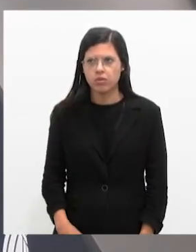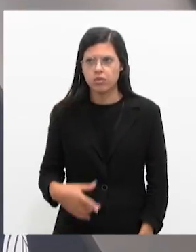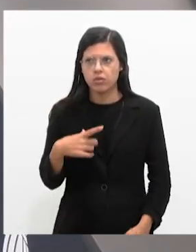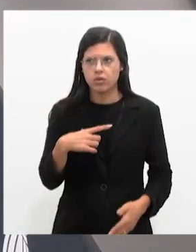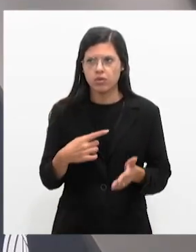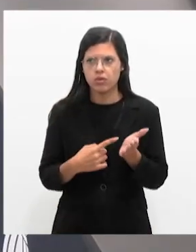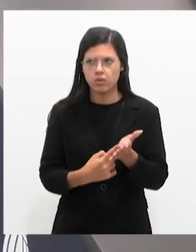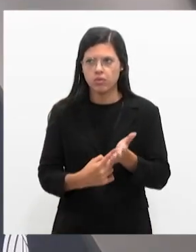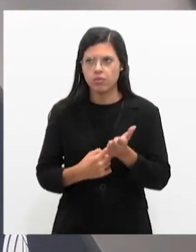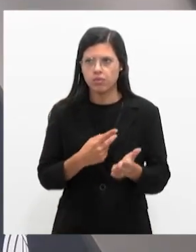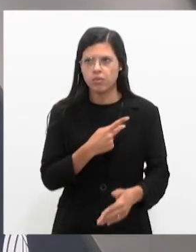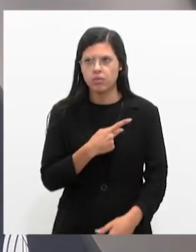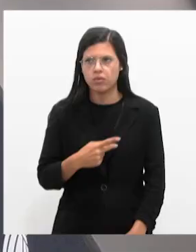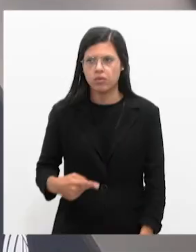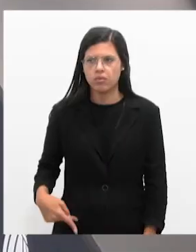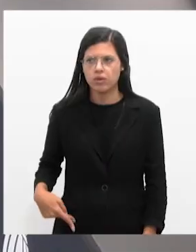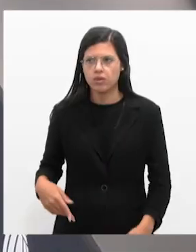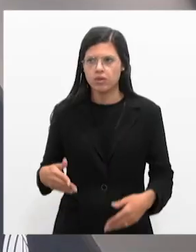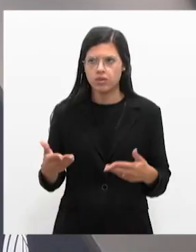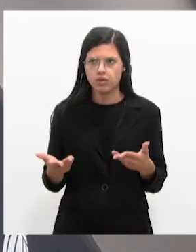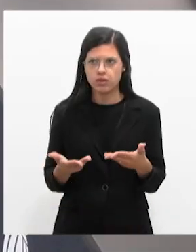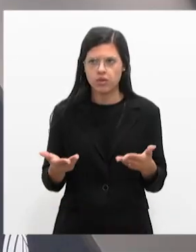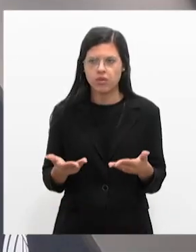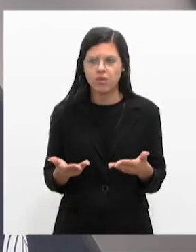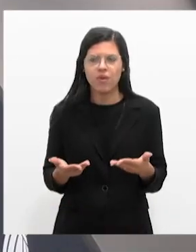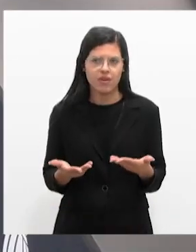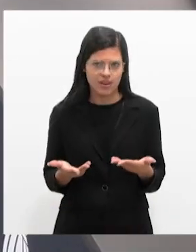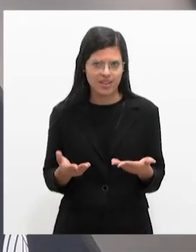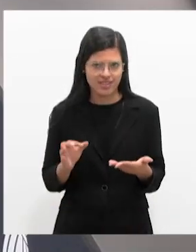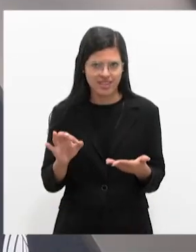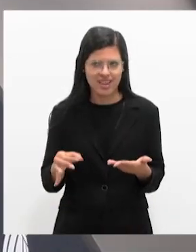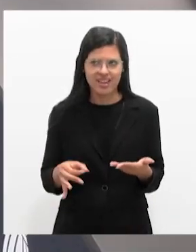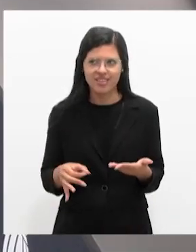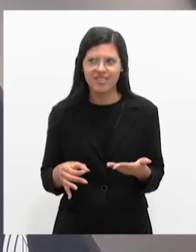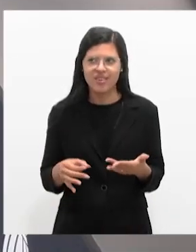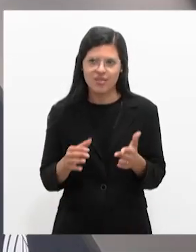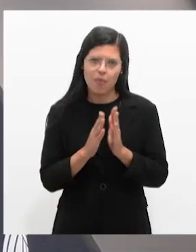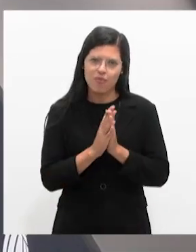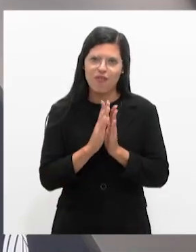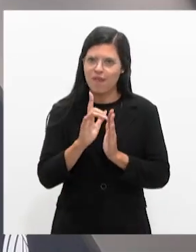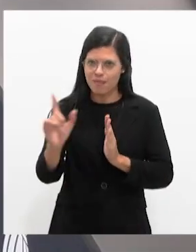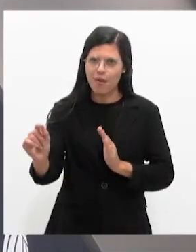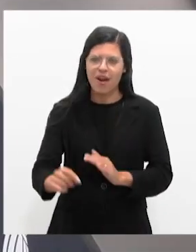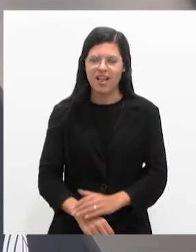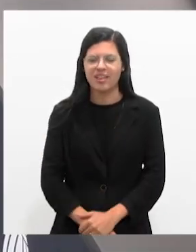né? Então, por favor, vá embora.